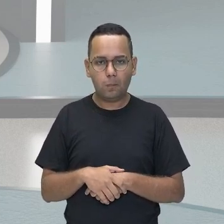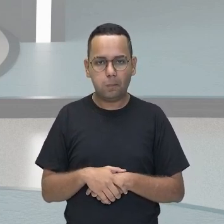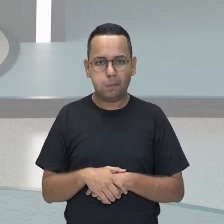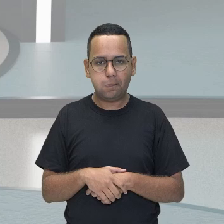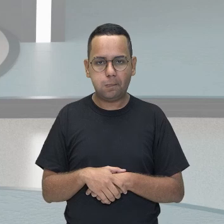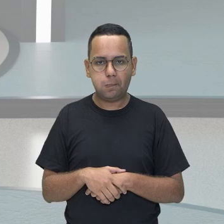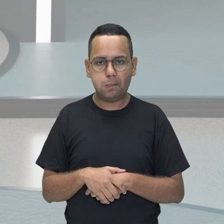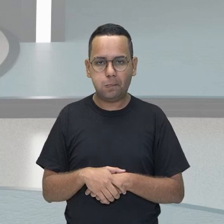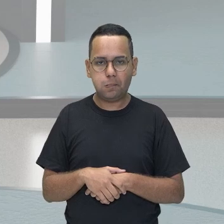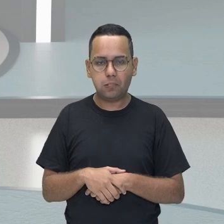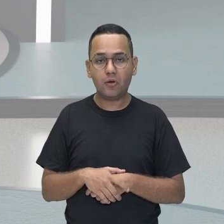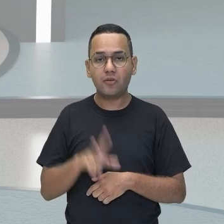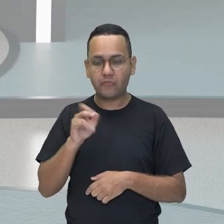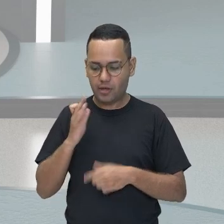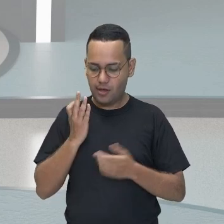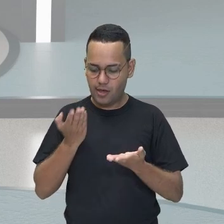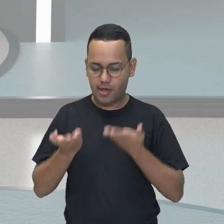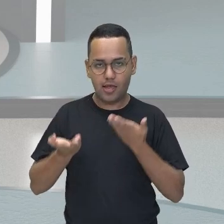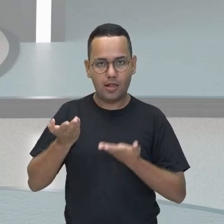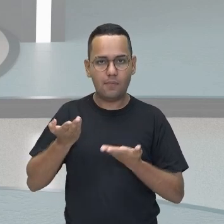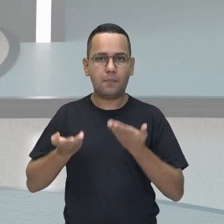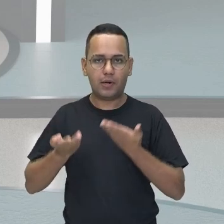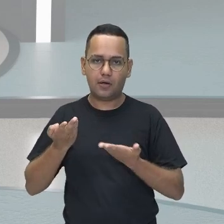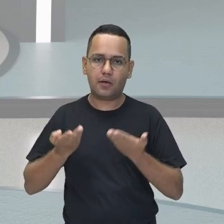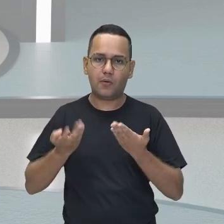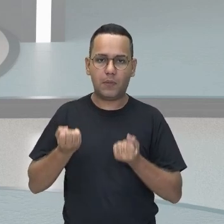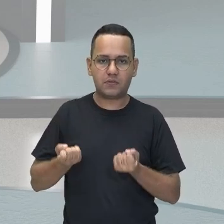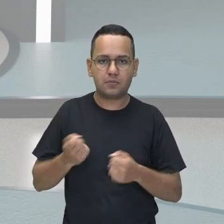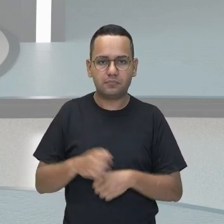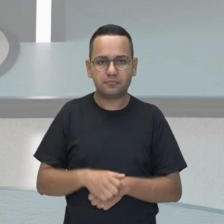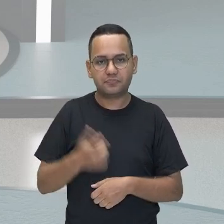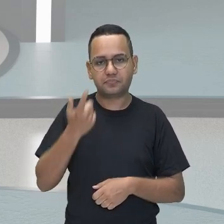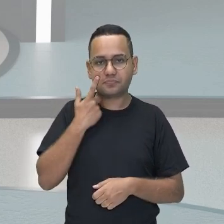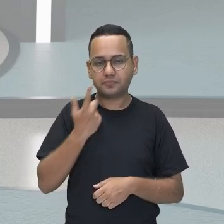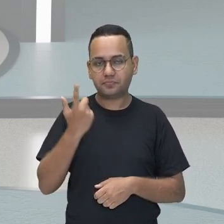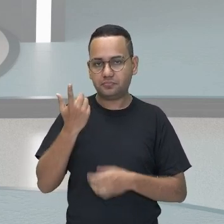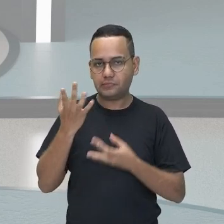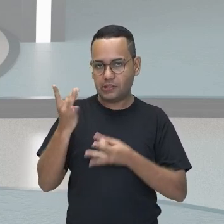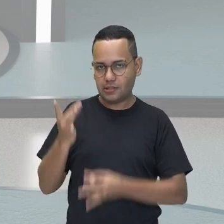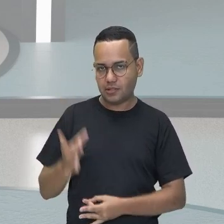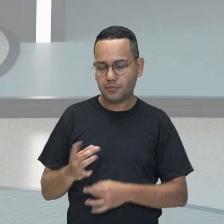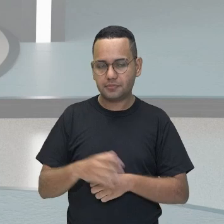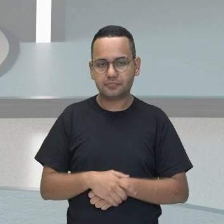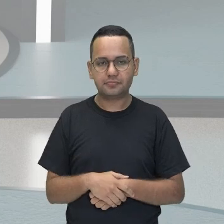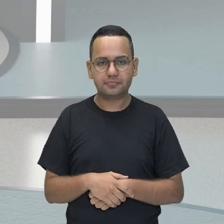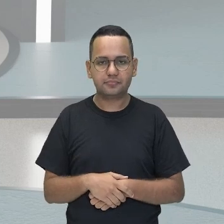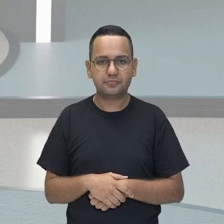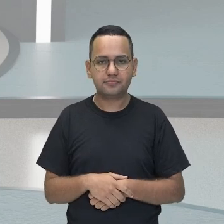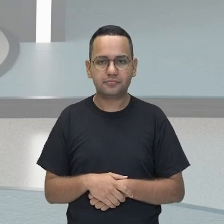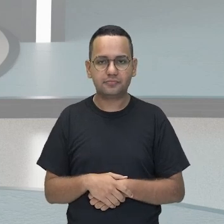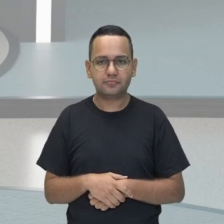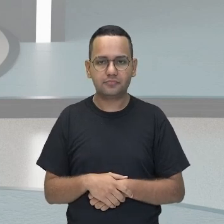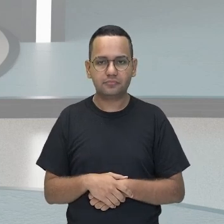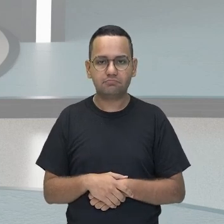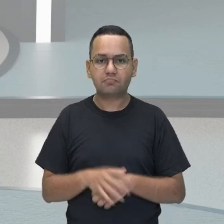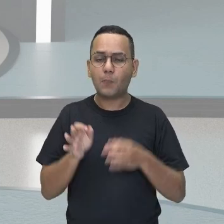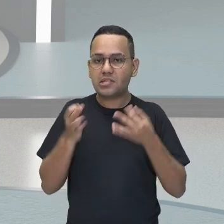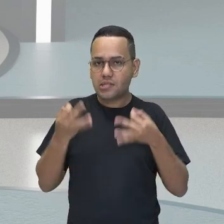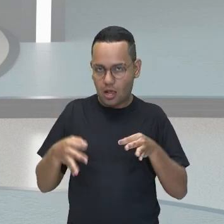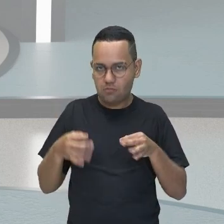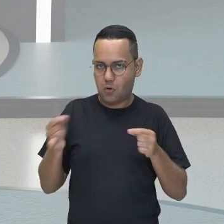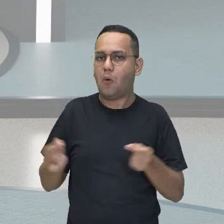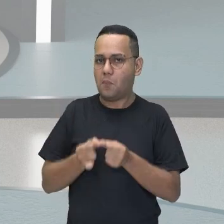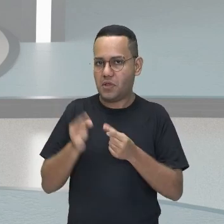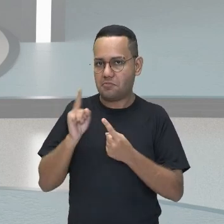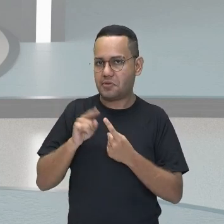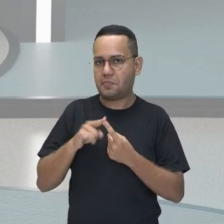divide o peso da forma mais uniforme. A gente vai ter a oportunidade de visualizar um pouquinho, olha, é a pisada mais correta de acontecer.